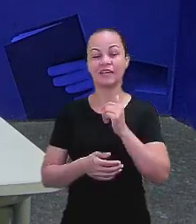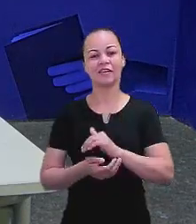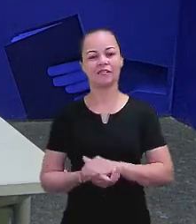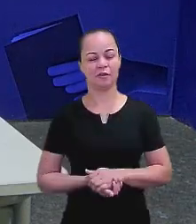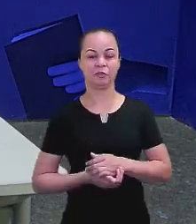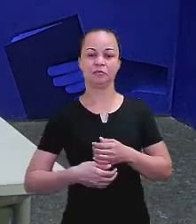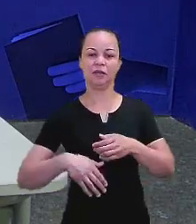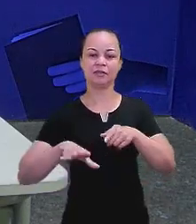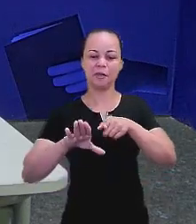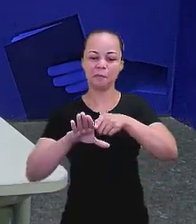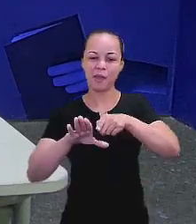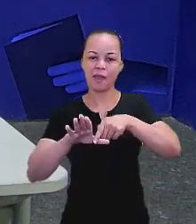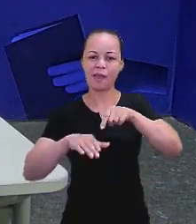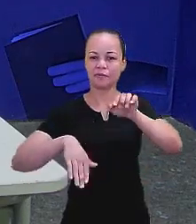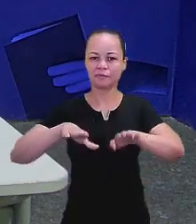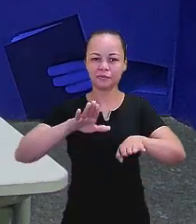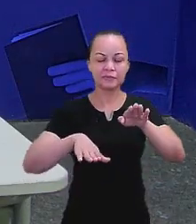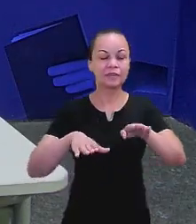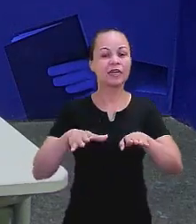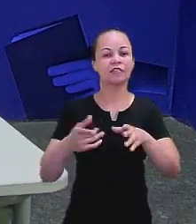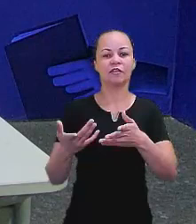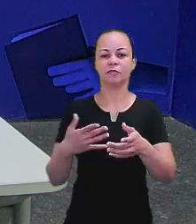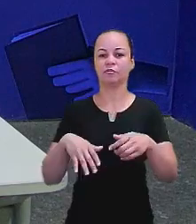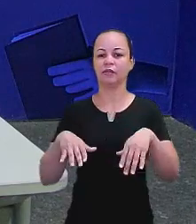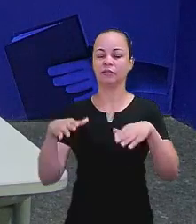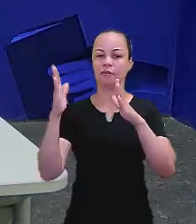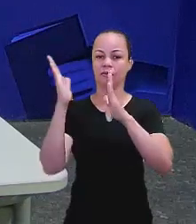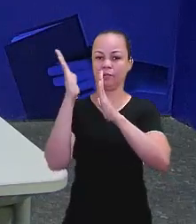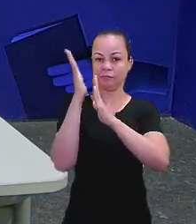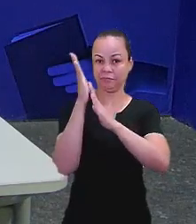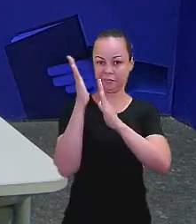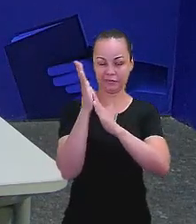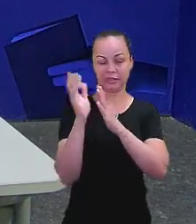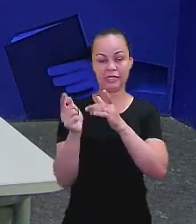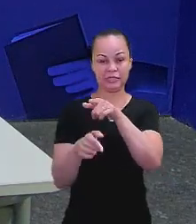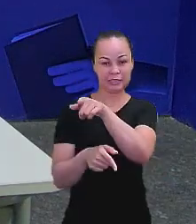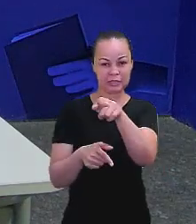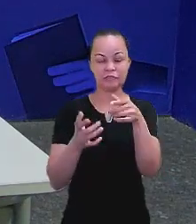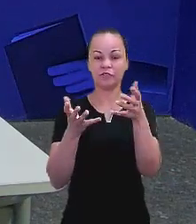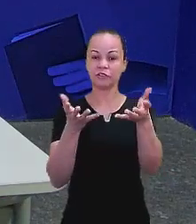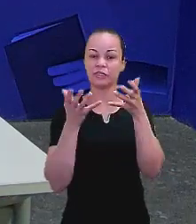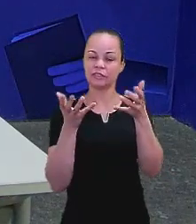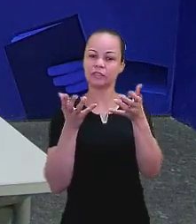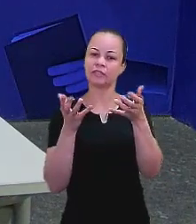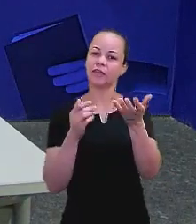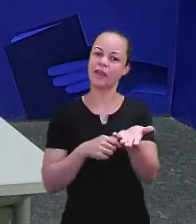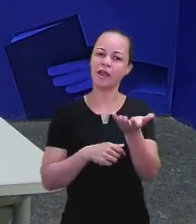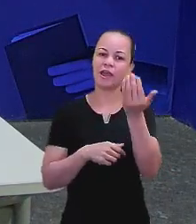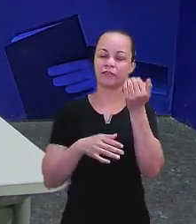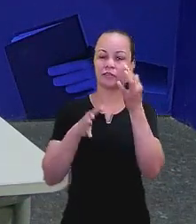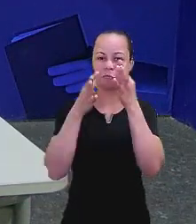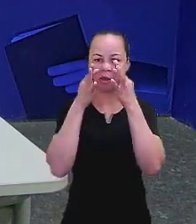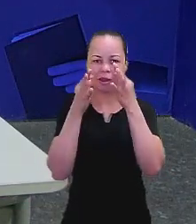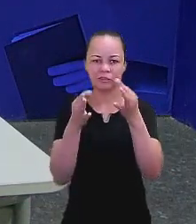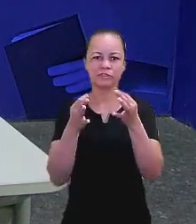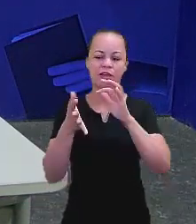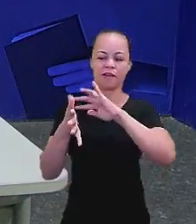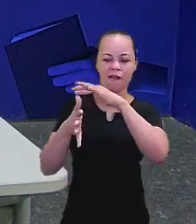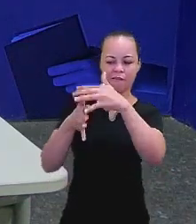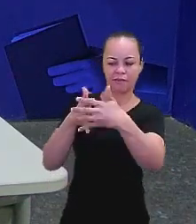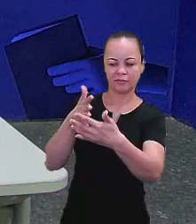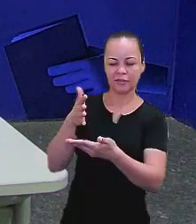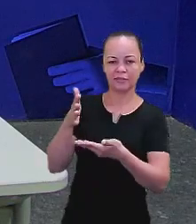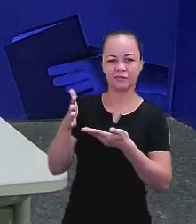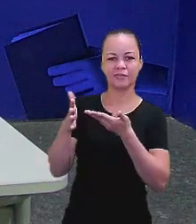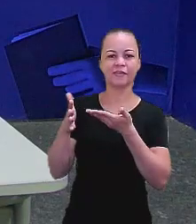aqui. Vamos bater pé. Vamos bater mão. Quem quiser ouvir, é só